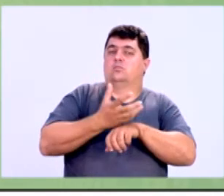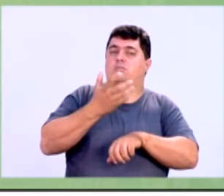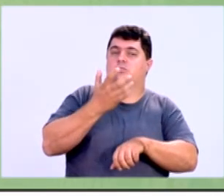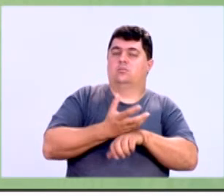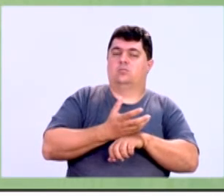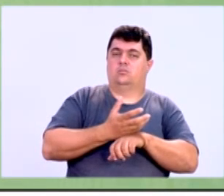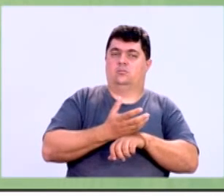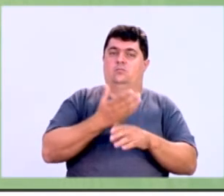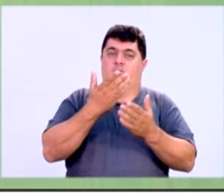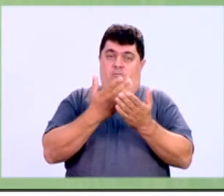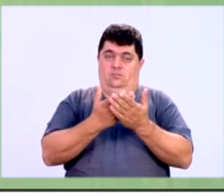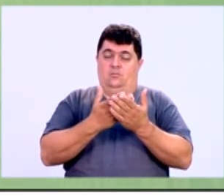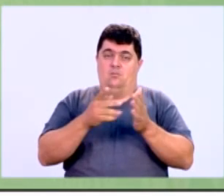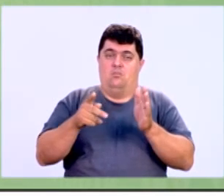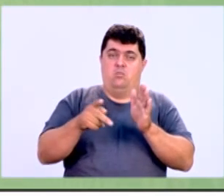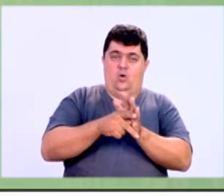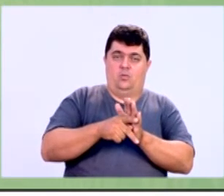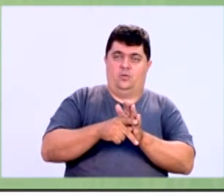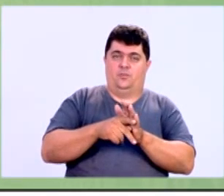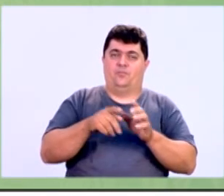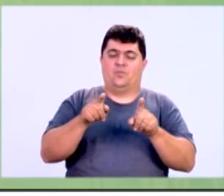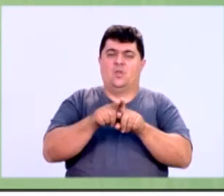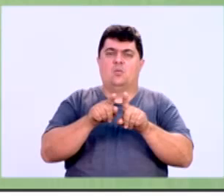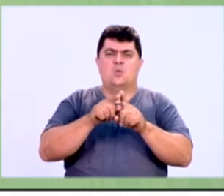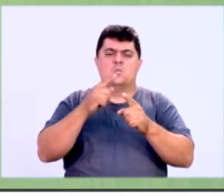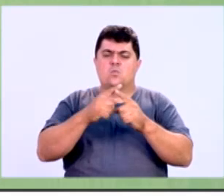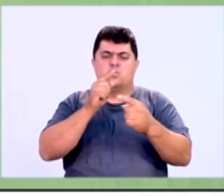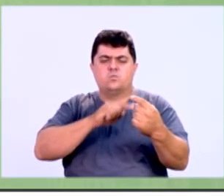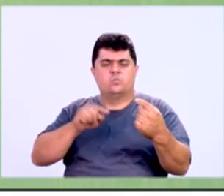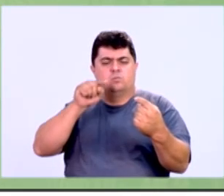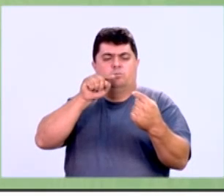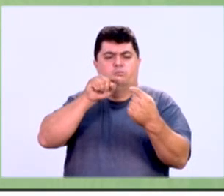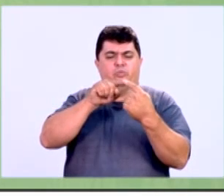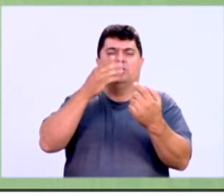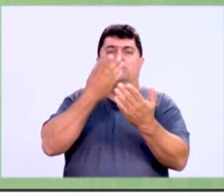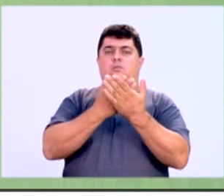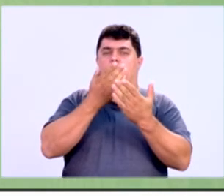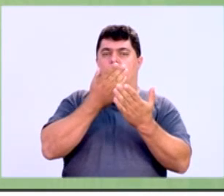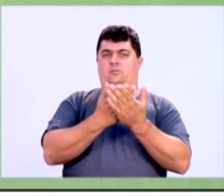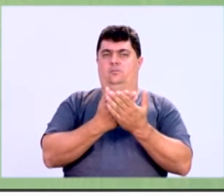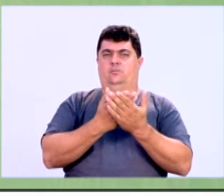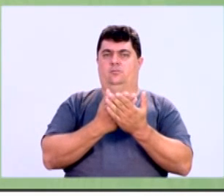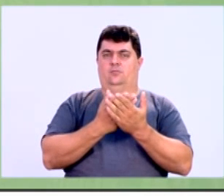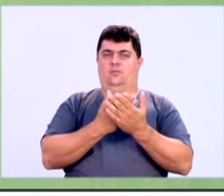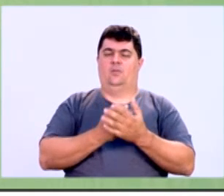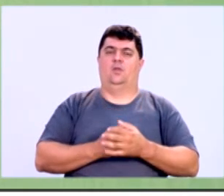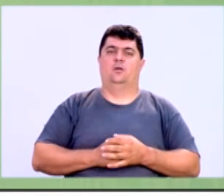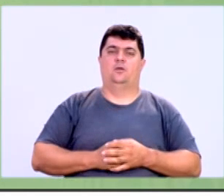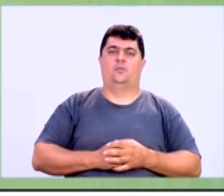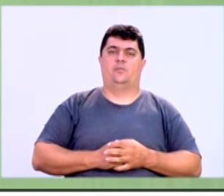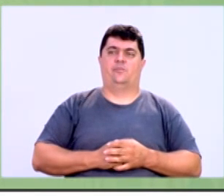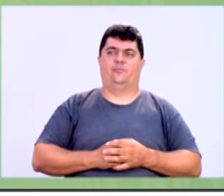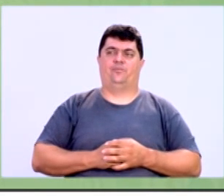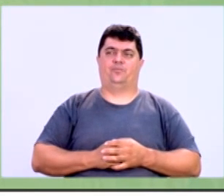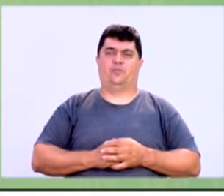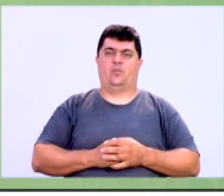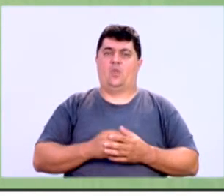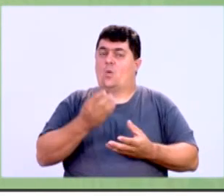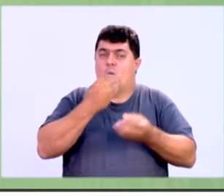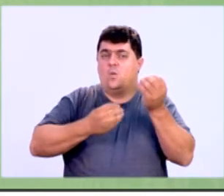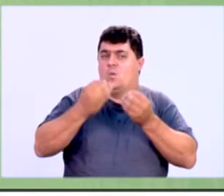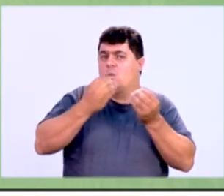naquela aula, os seus objetivos, a forma como aquele conteúdo